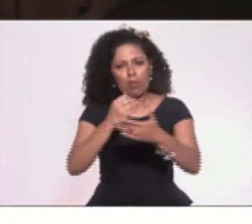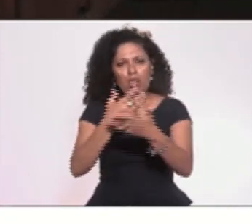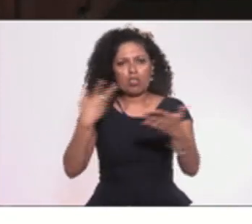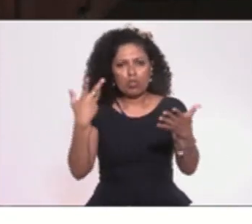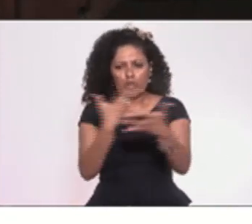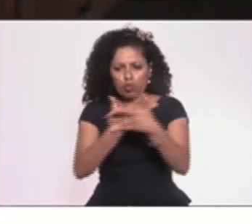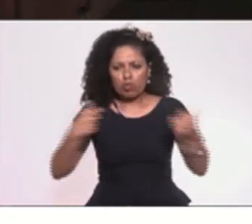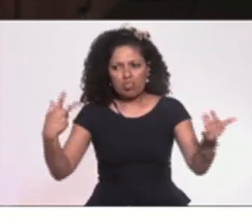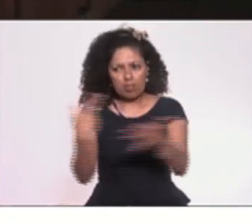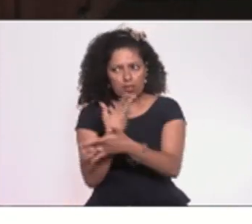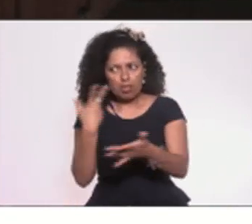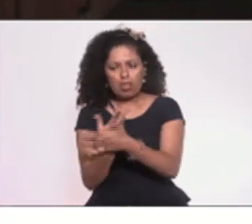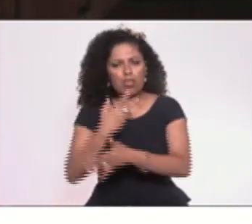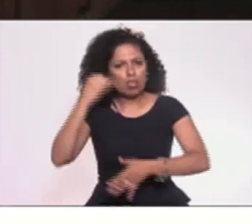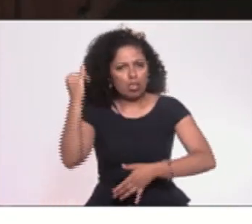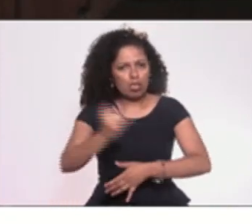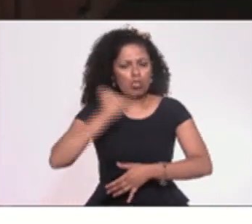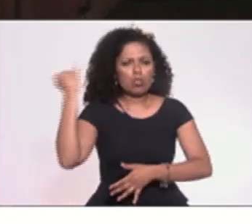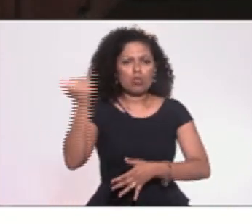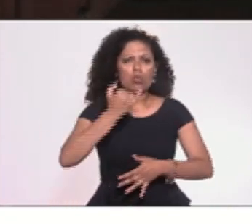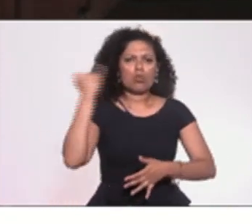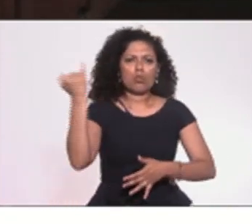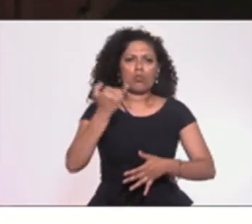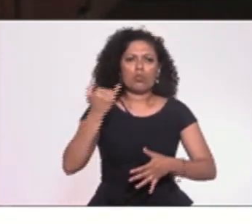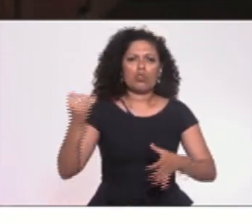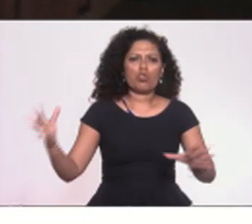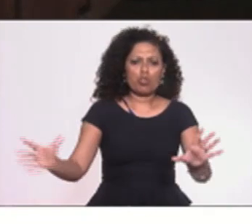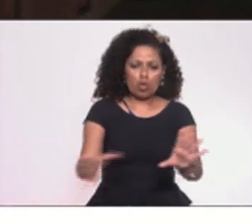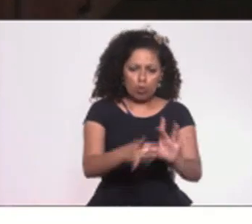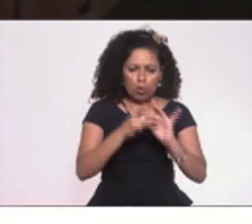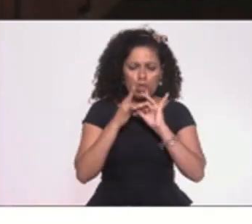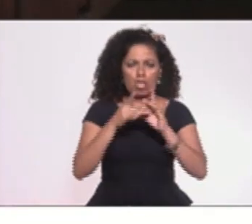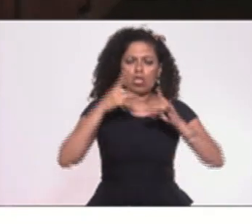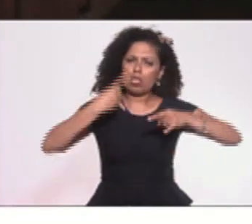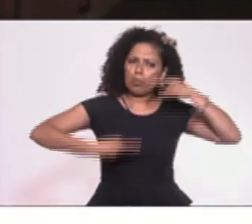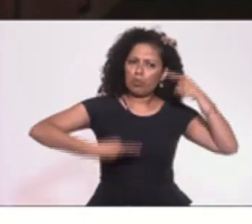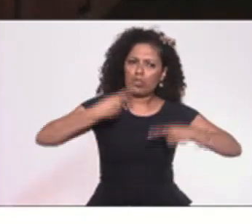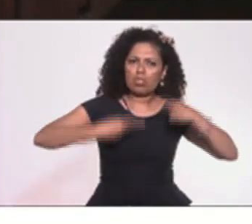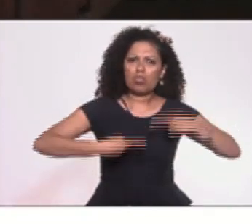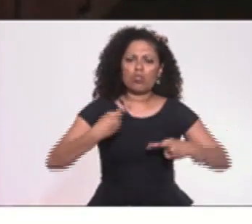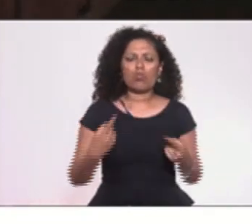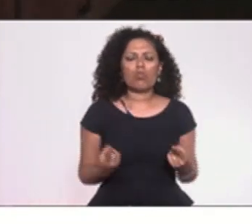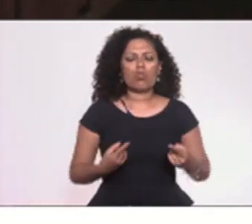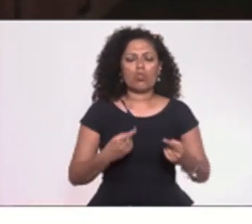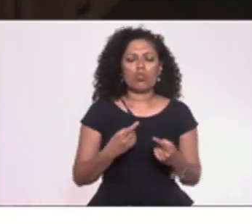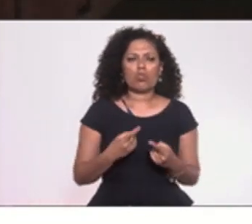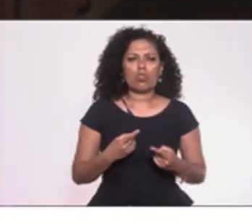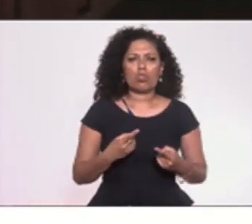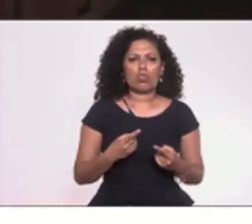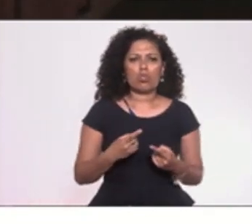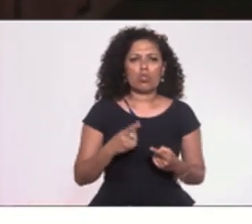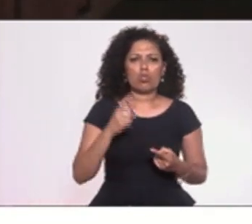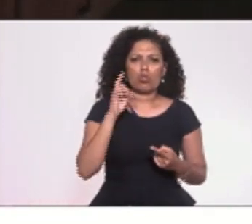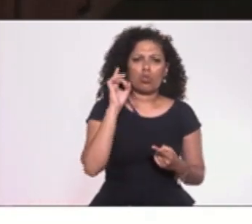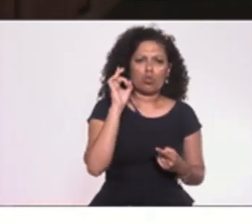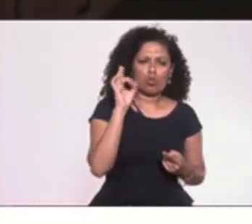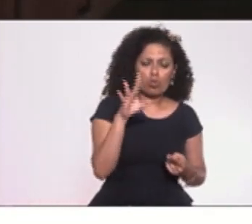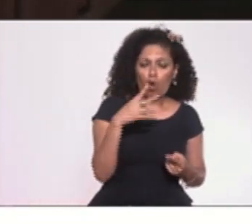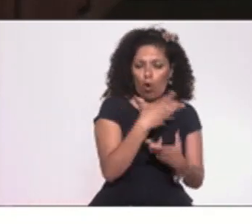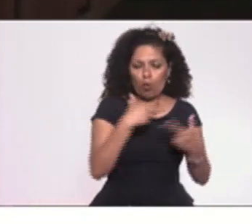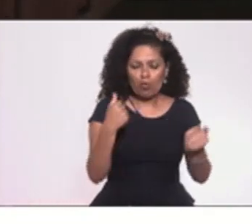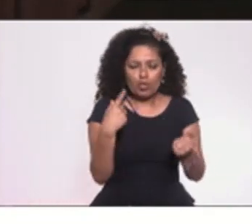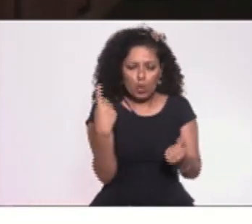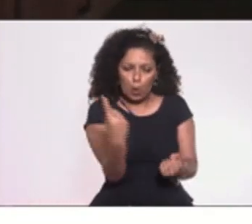faz necessária a junção das forças políticas e não somente ações